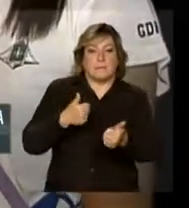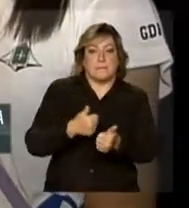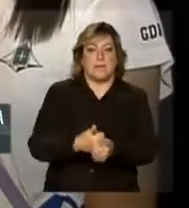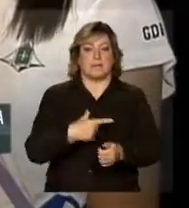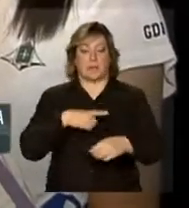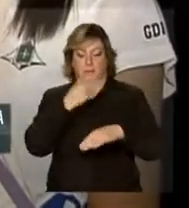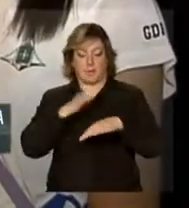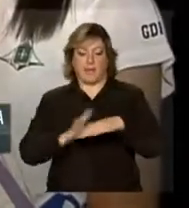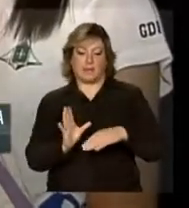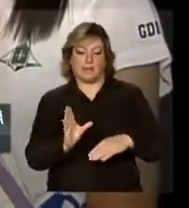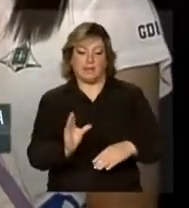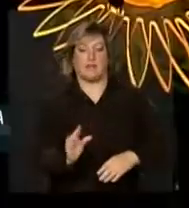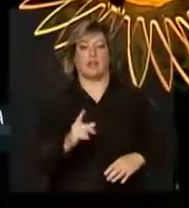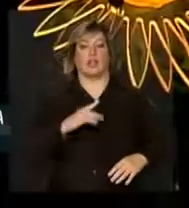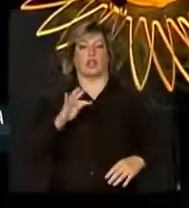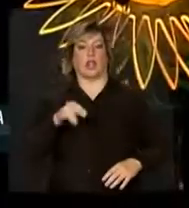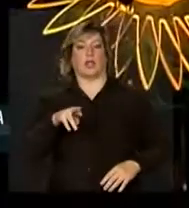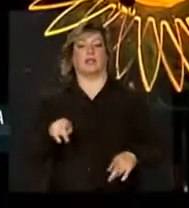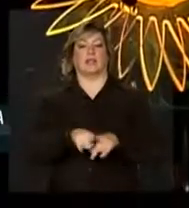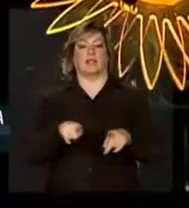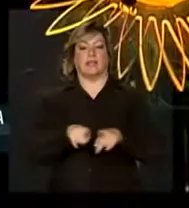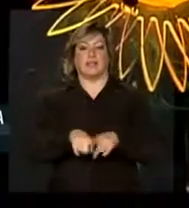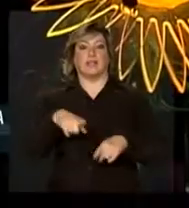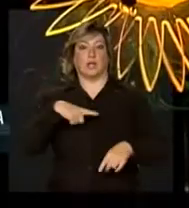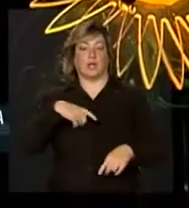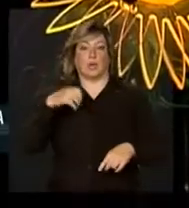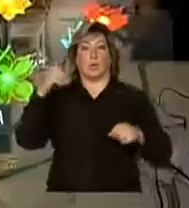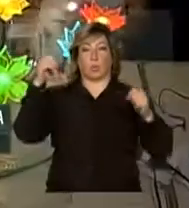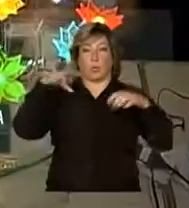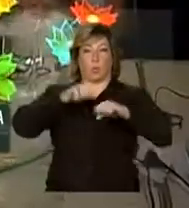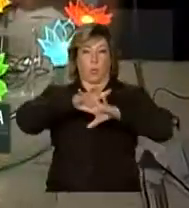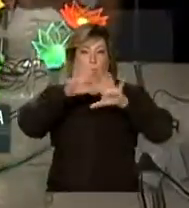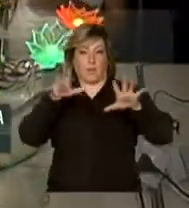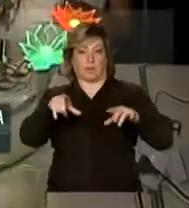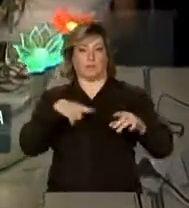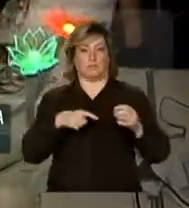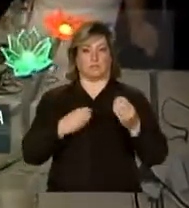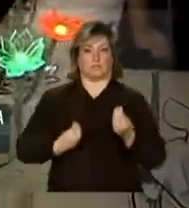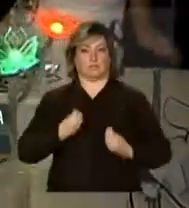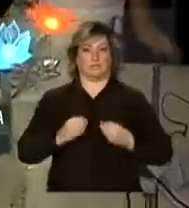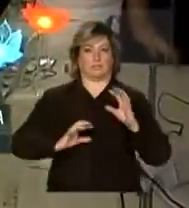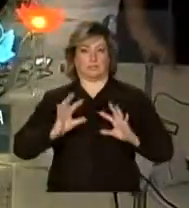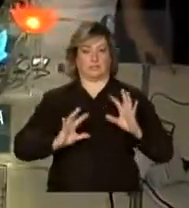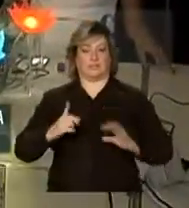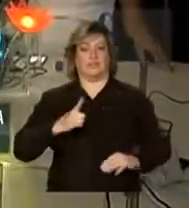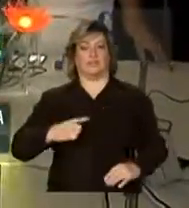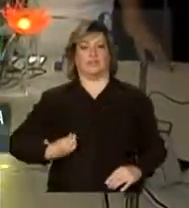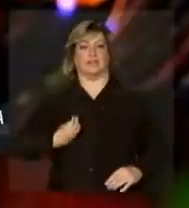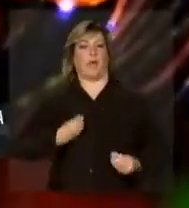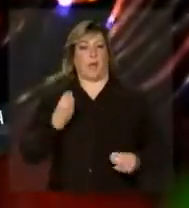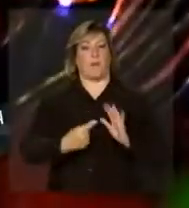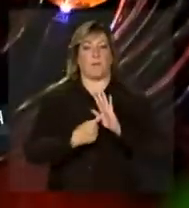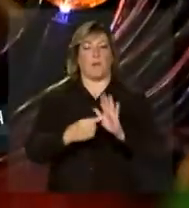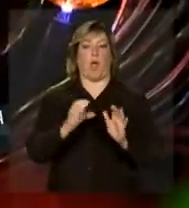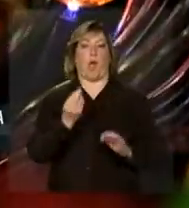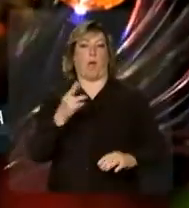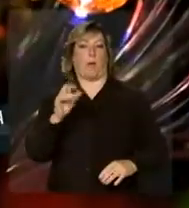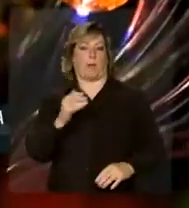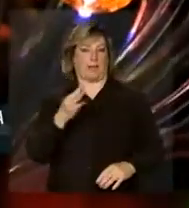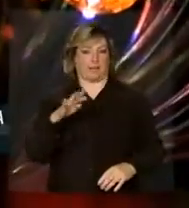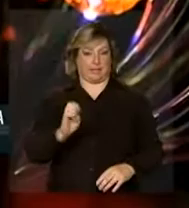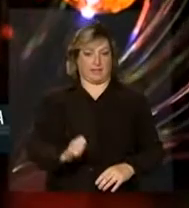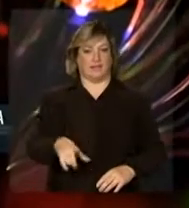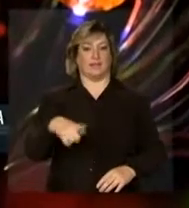ao toque das pessoas a luz não é uma série de diferentes sensores que a gente tá usando para promover a interação das pessoas com uma obra né então